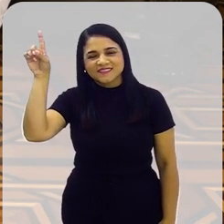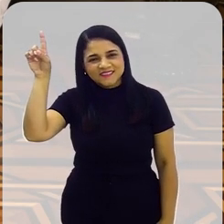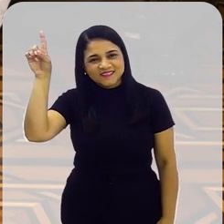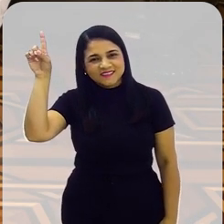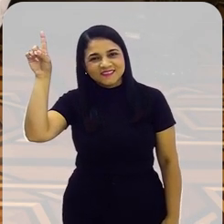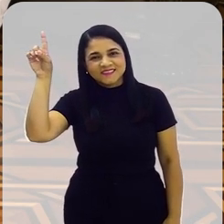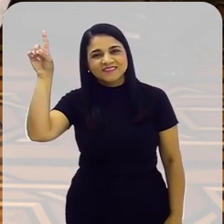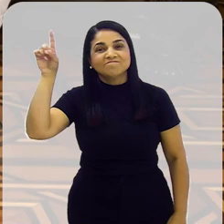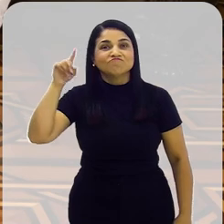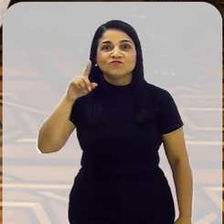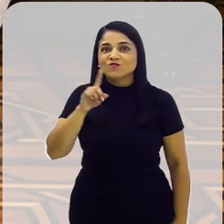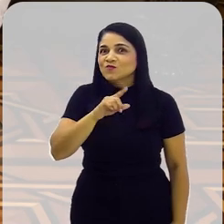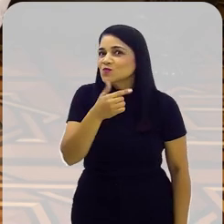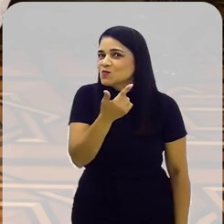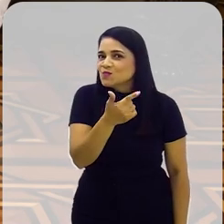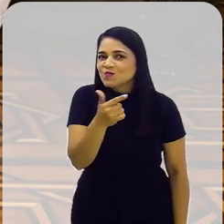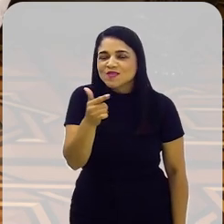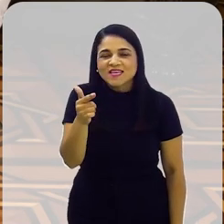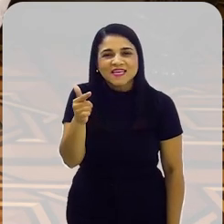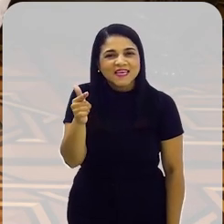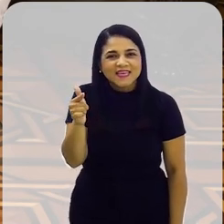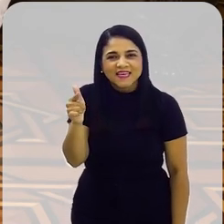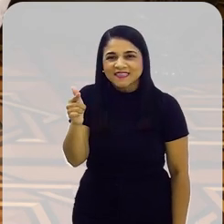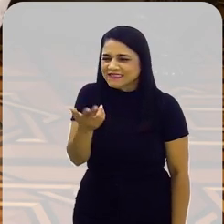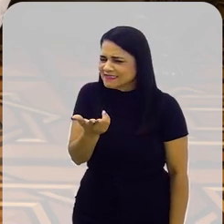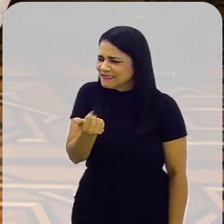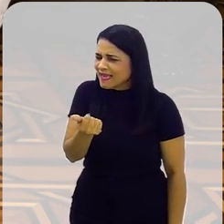Deus. Não há nada,